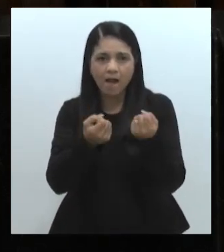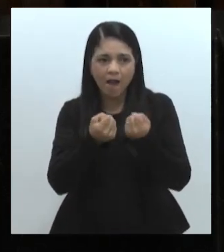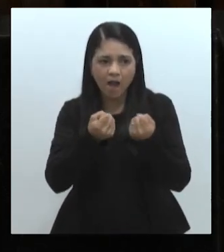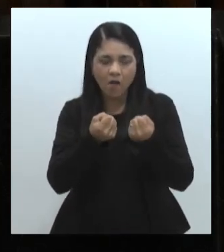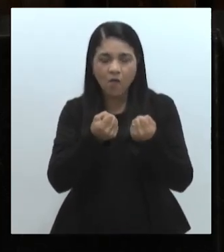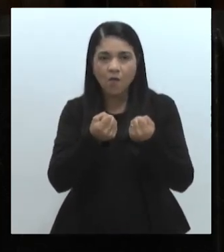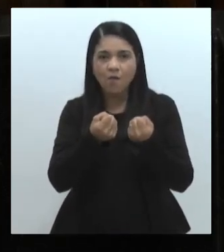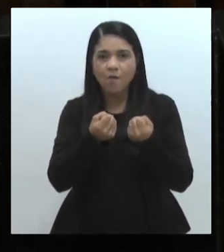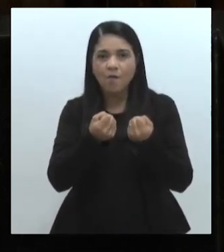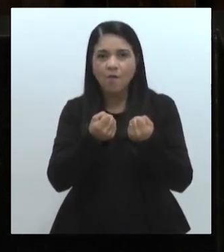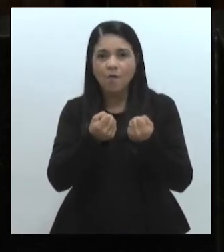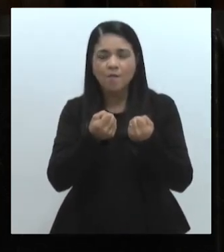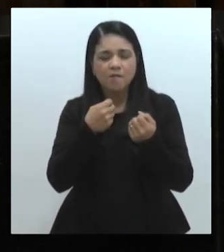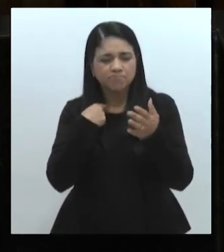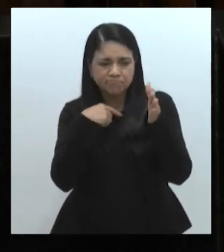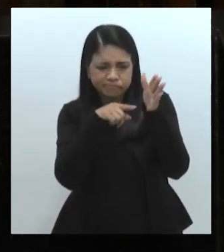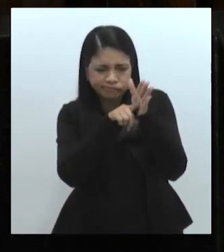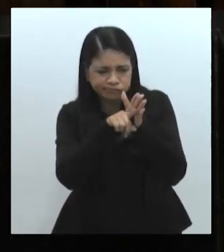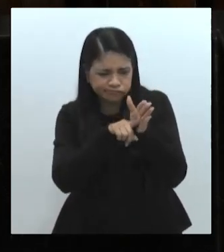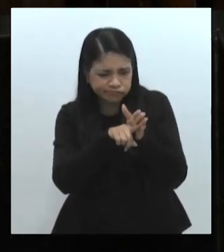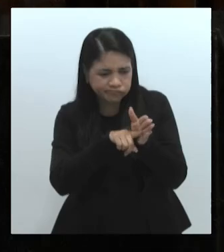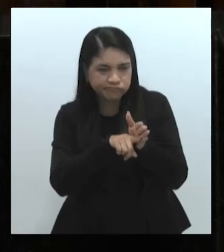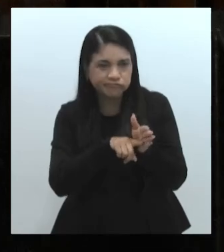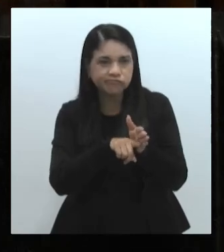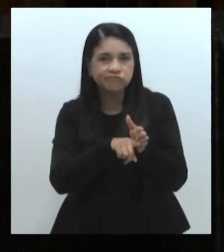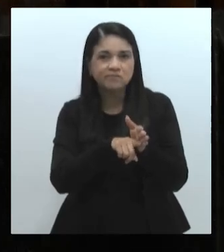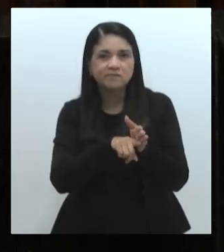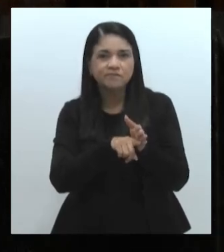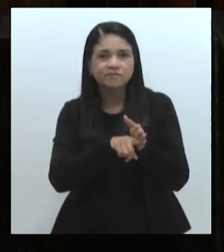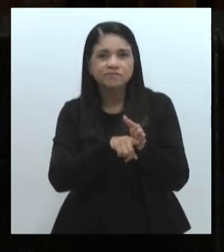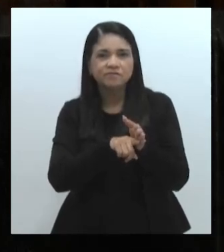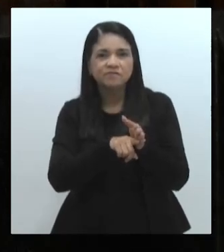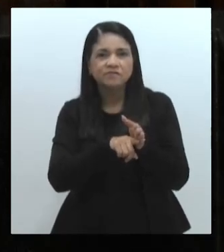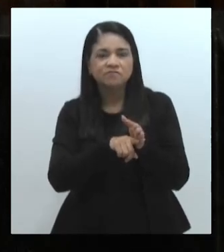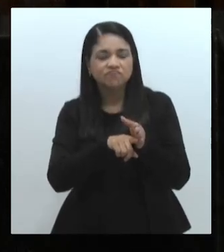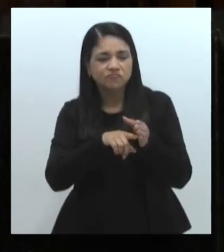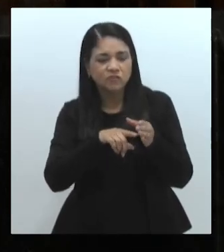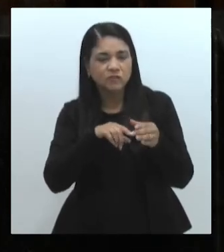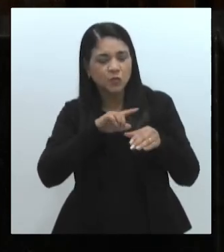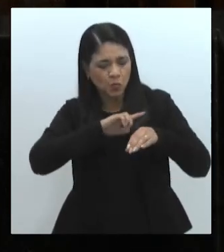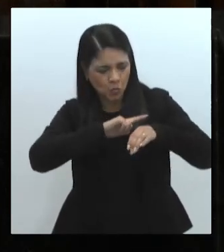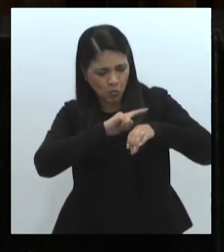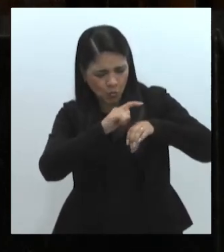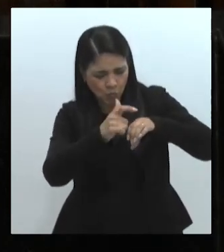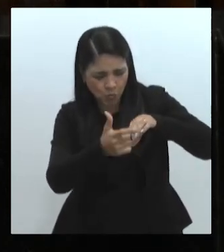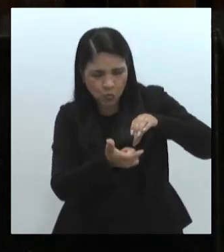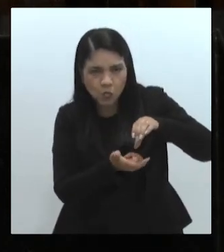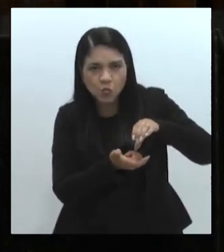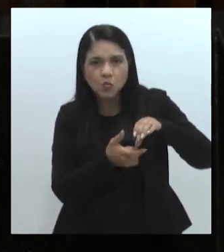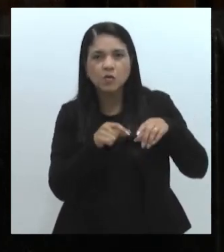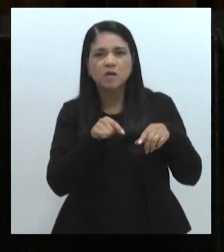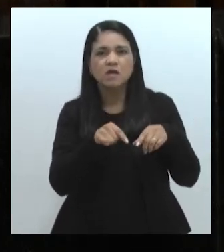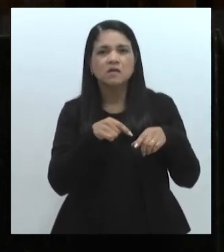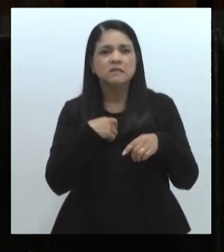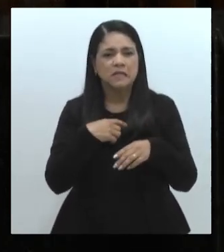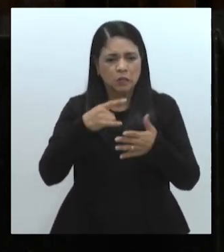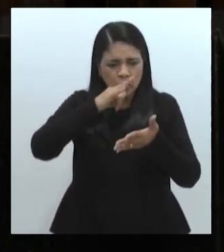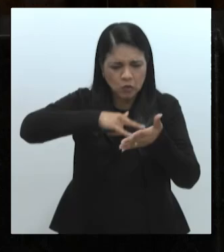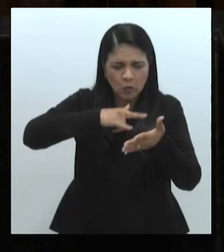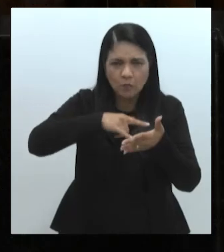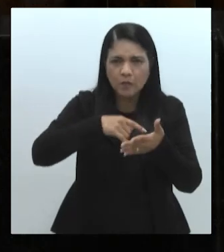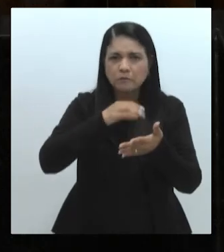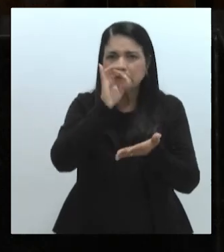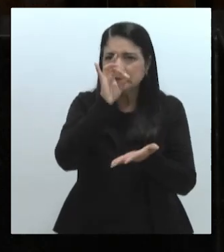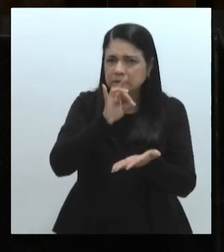para verificar estado de conservação de veículo, se a documentação está